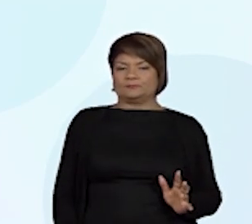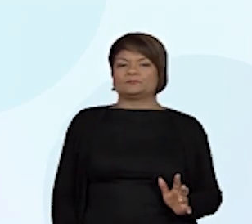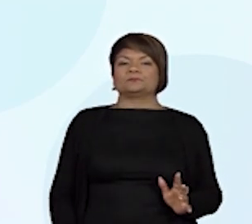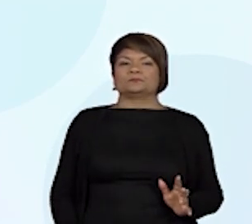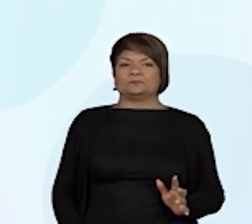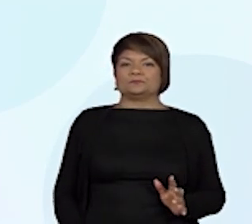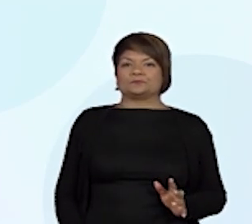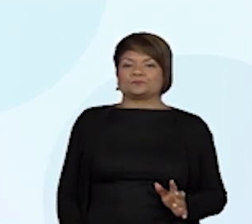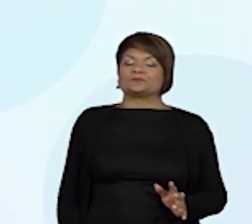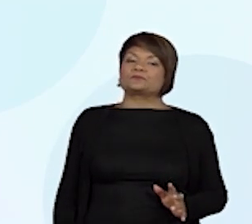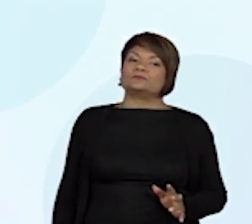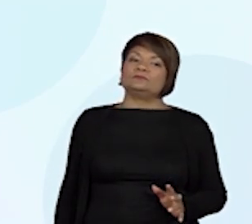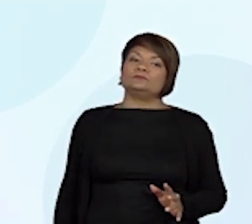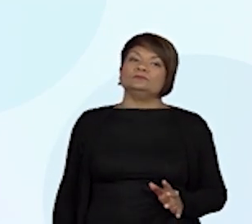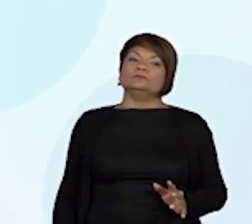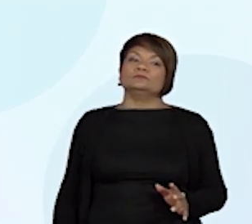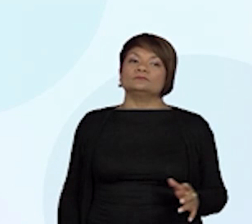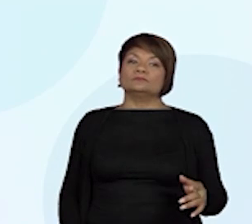E quando